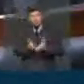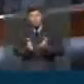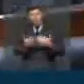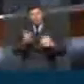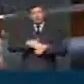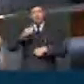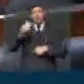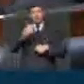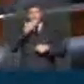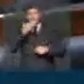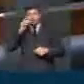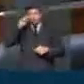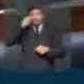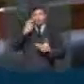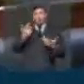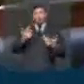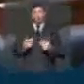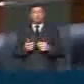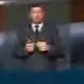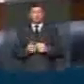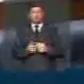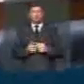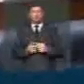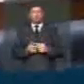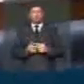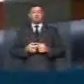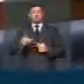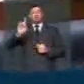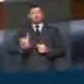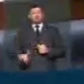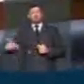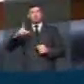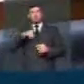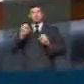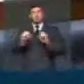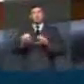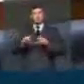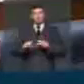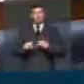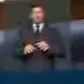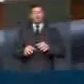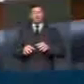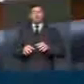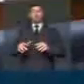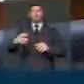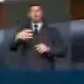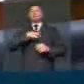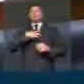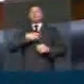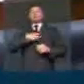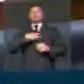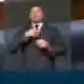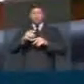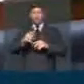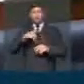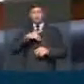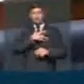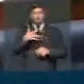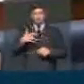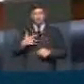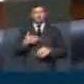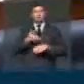as crianças indígenas, negras, as mais vulneráveis, o direito à educação, a gozar de serviços de educação, de